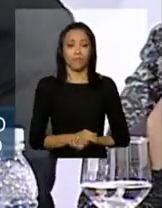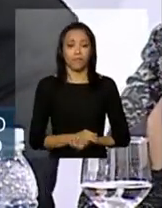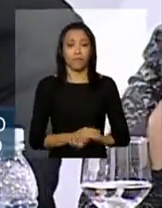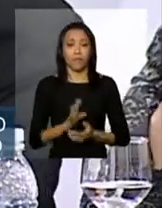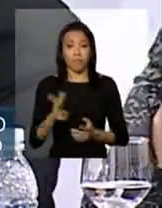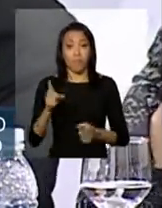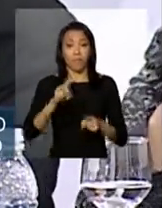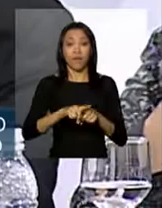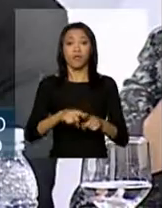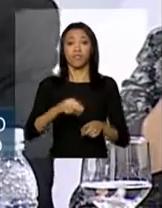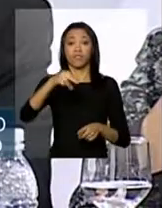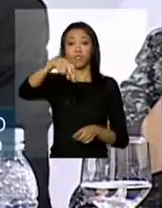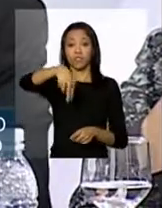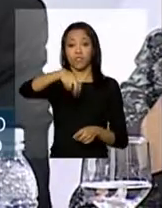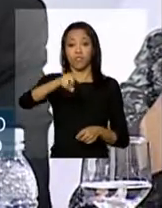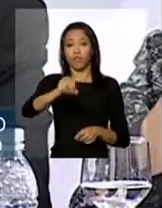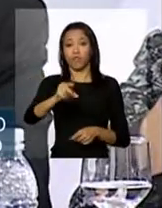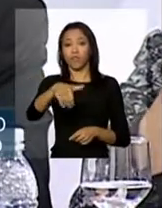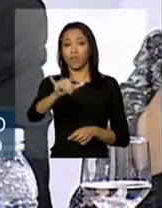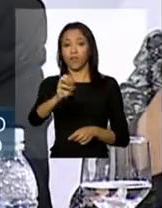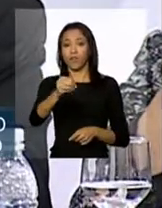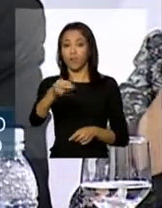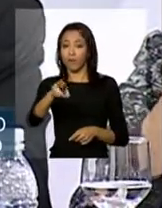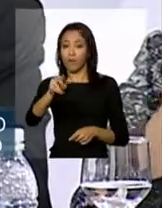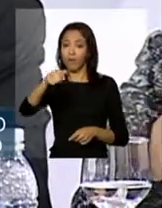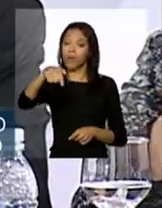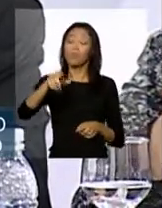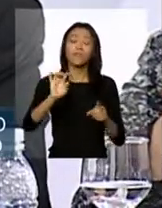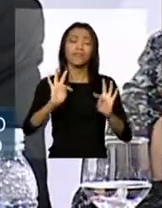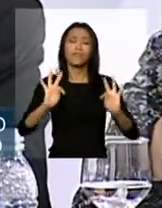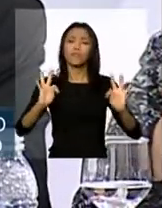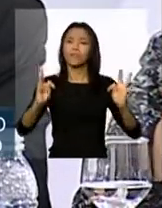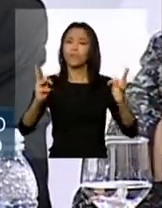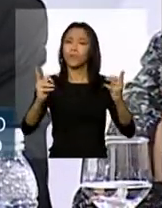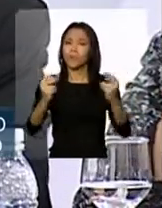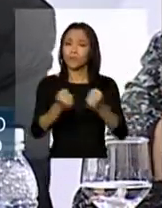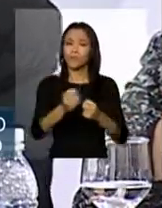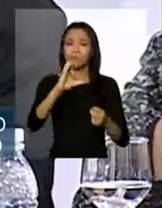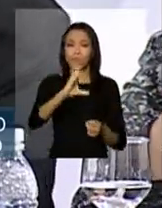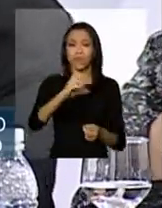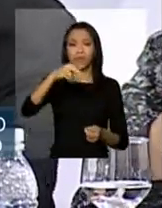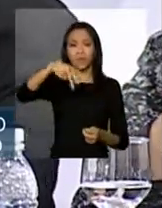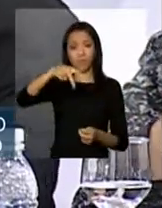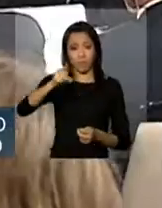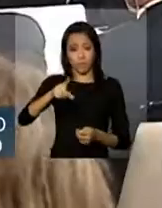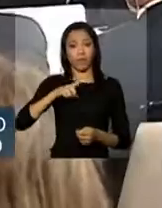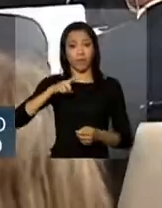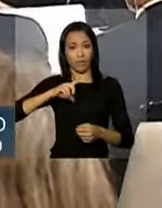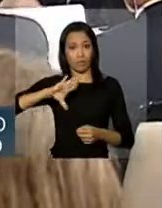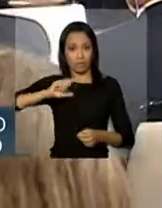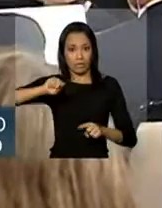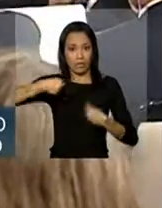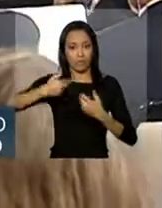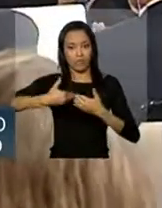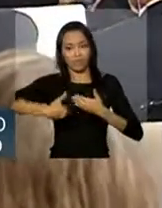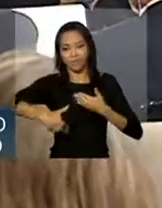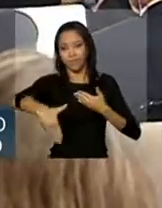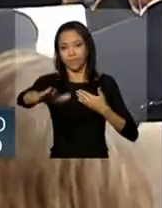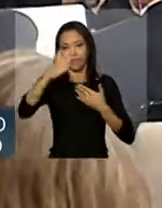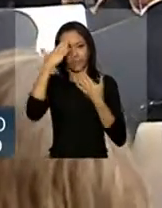Nova York, em todos os desafios que a CNPD terá pela frente. Muito obrigado.